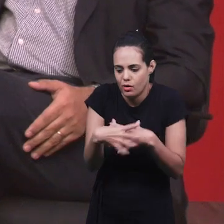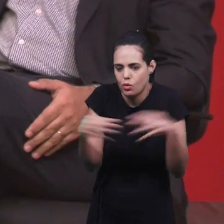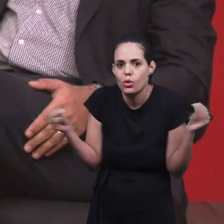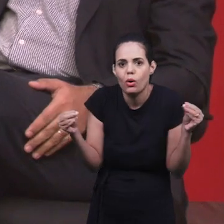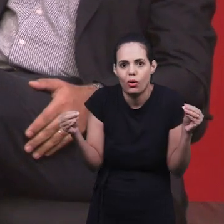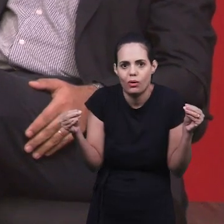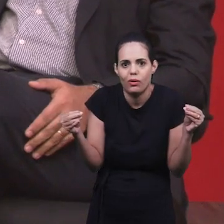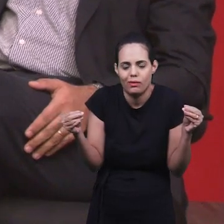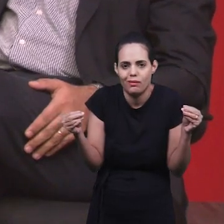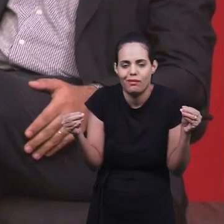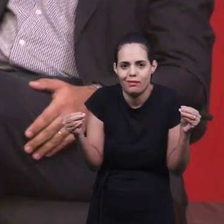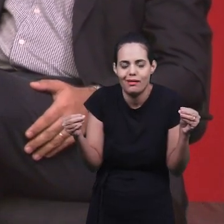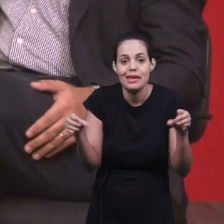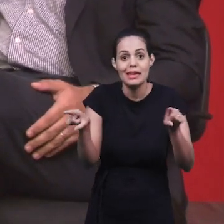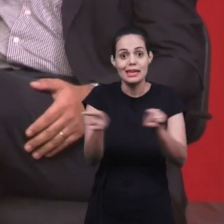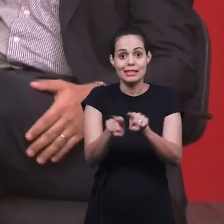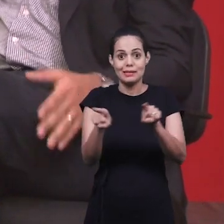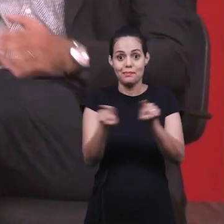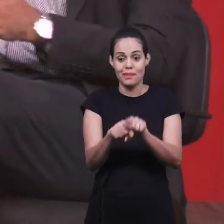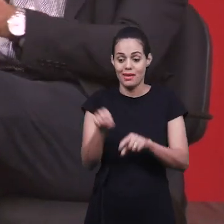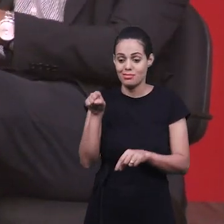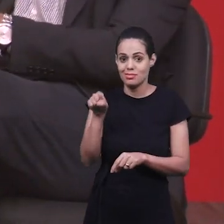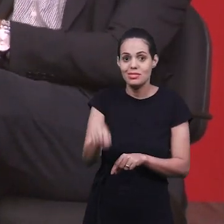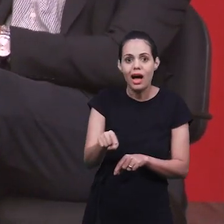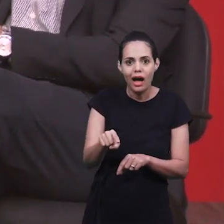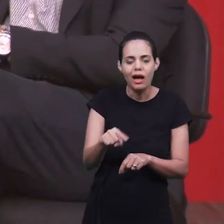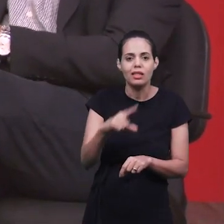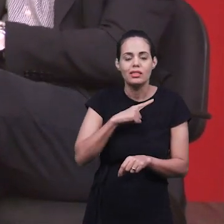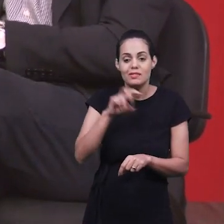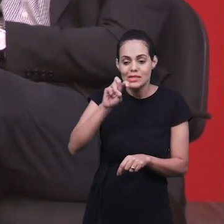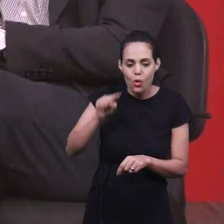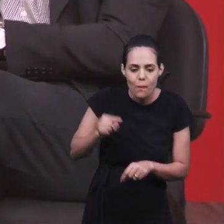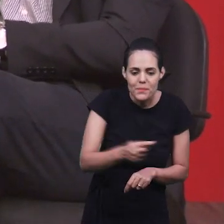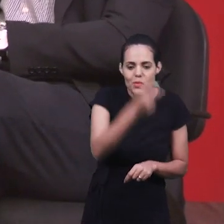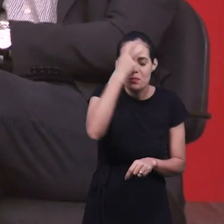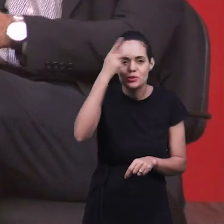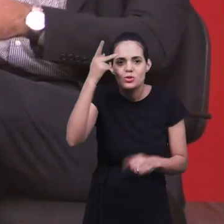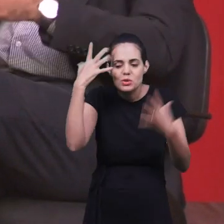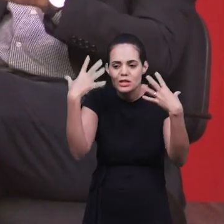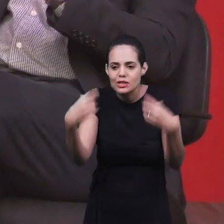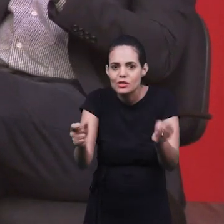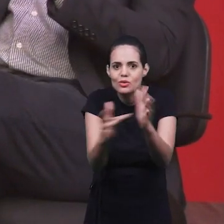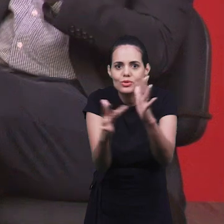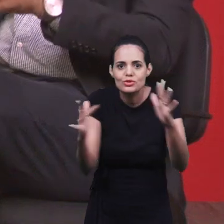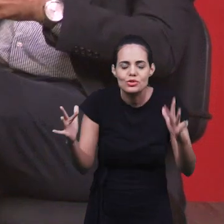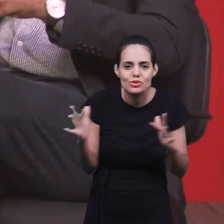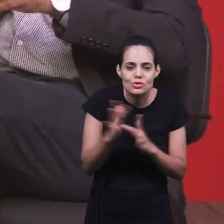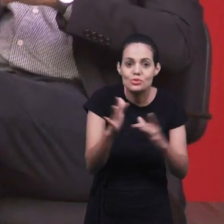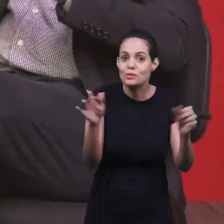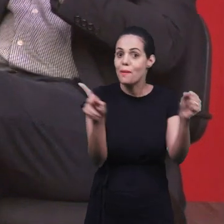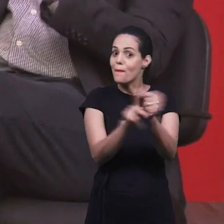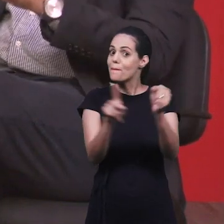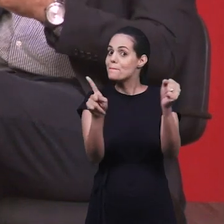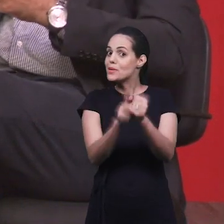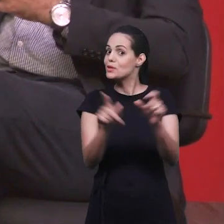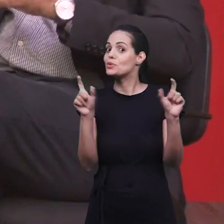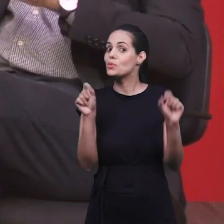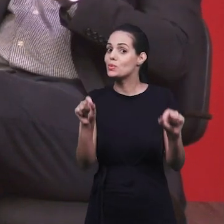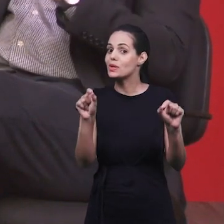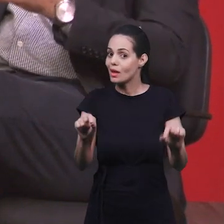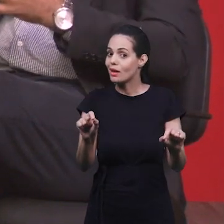Também a sua evangelização a Cornélio, que não era judeu. Então, Pedro, ele está